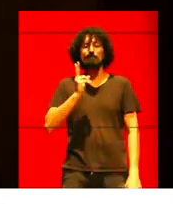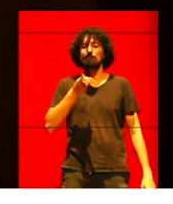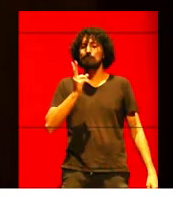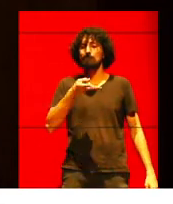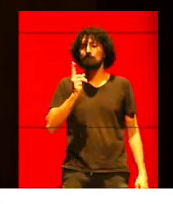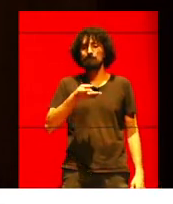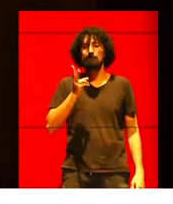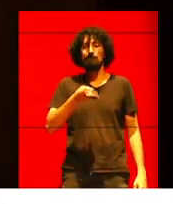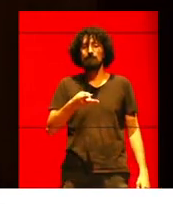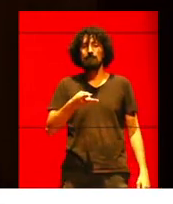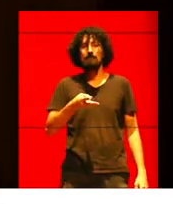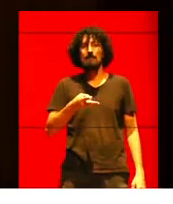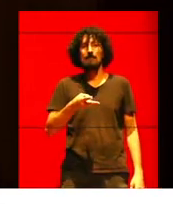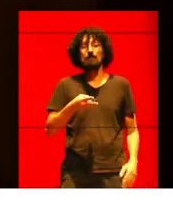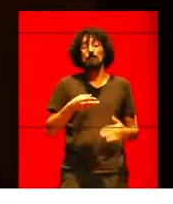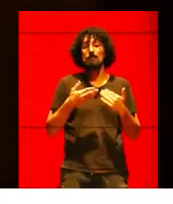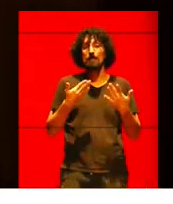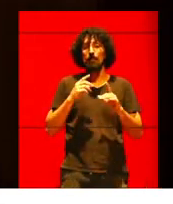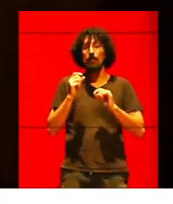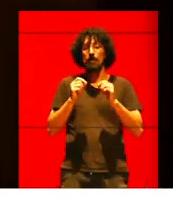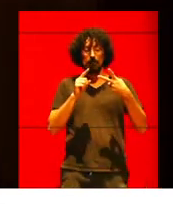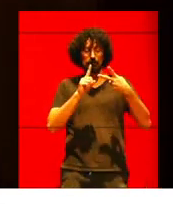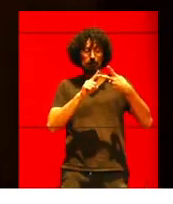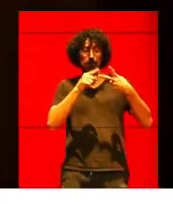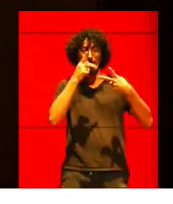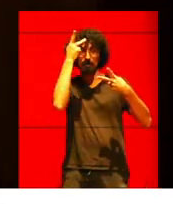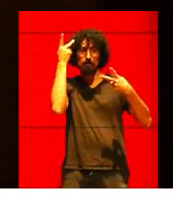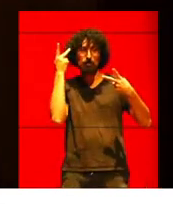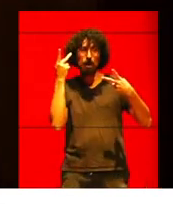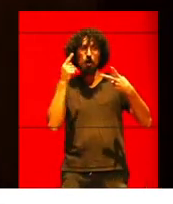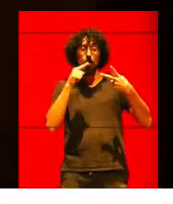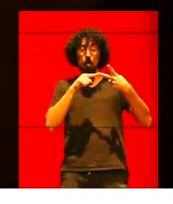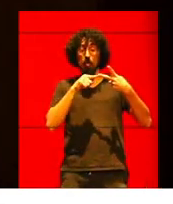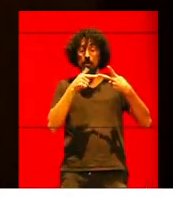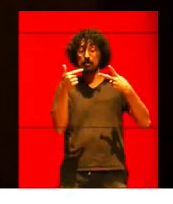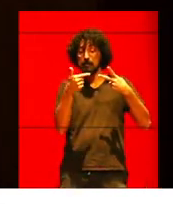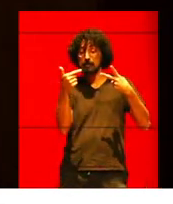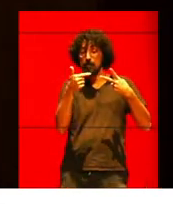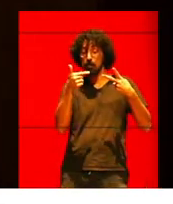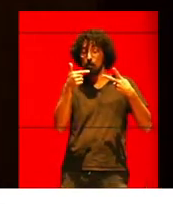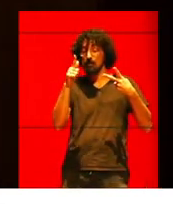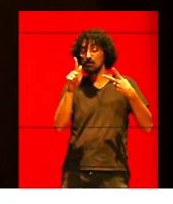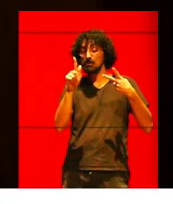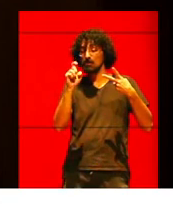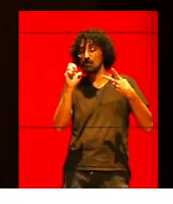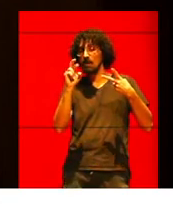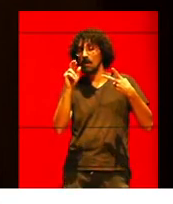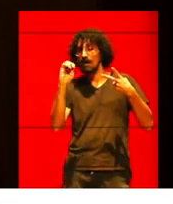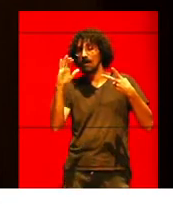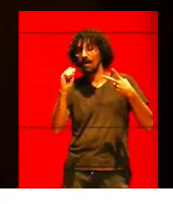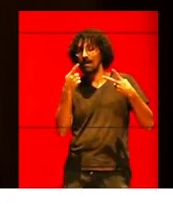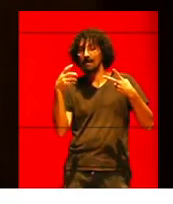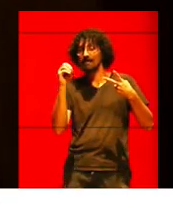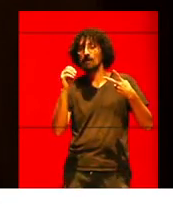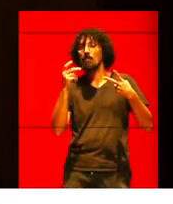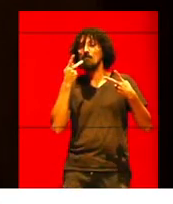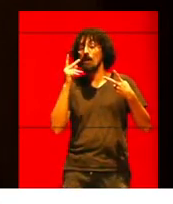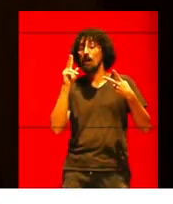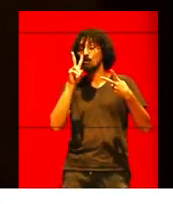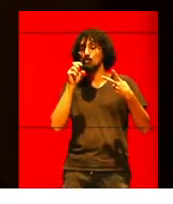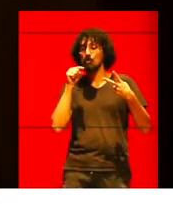assim. Os caras da segunda geração vão fazer obras para refletir isso, para tentar solucionar esse problema. Os caras